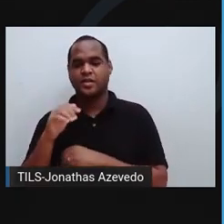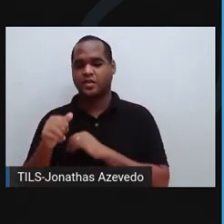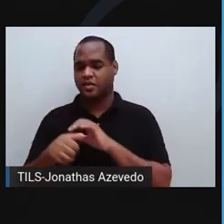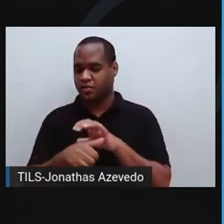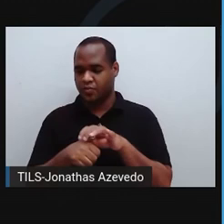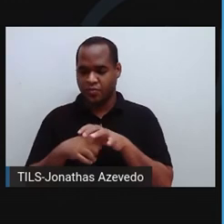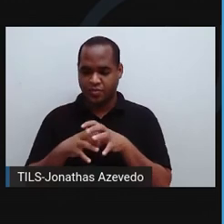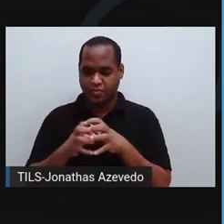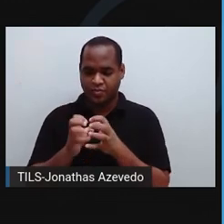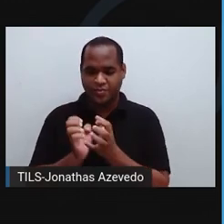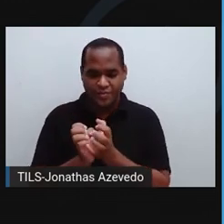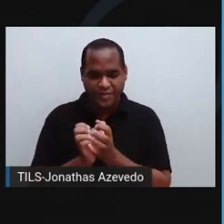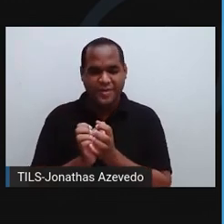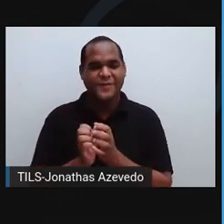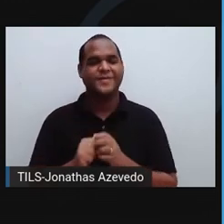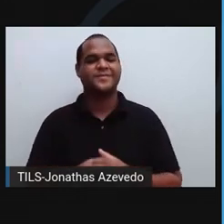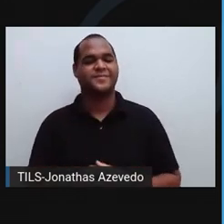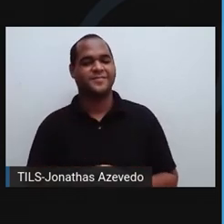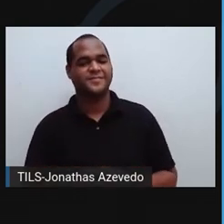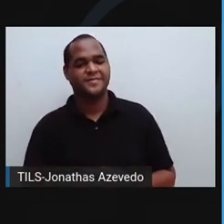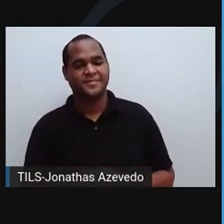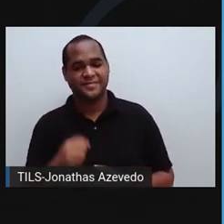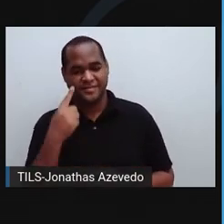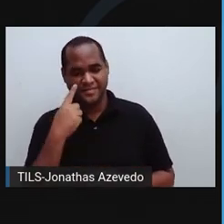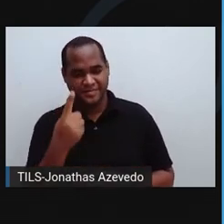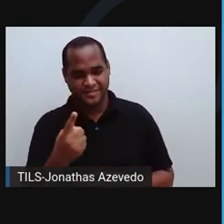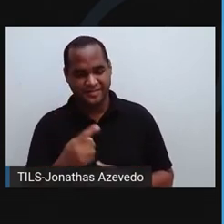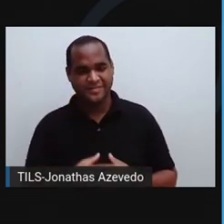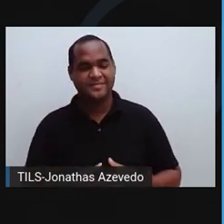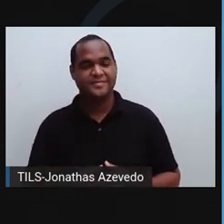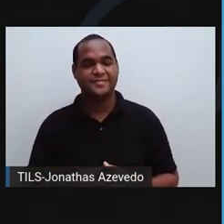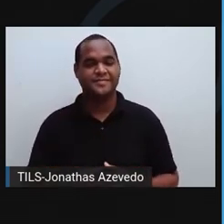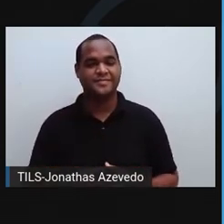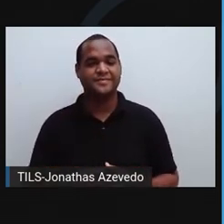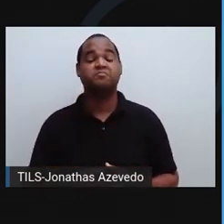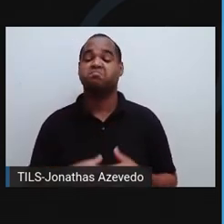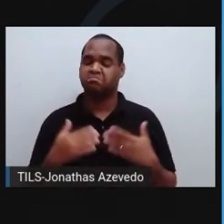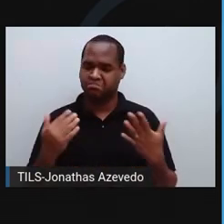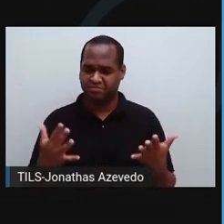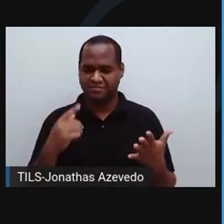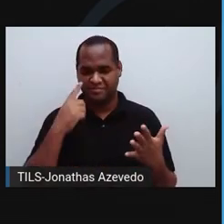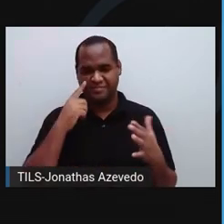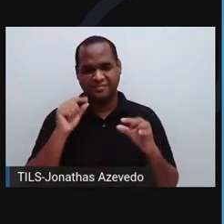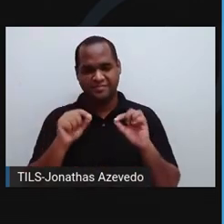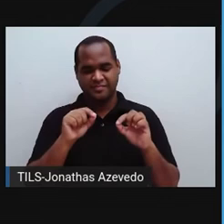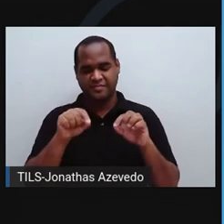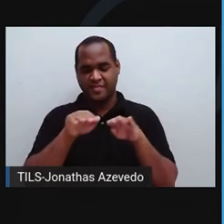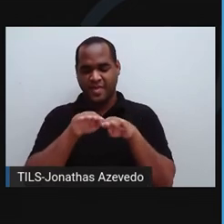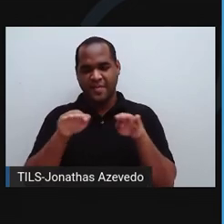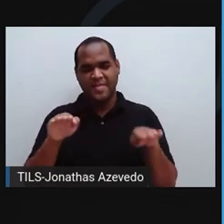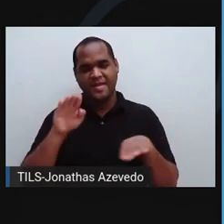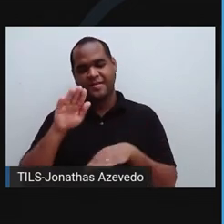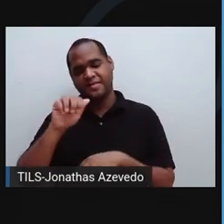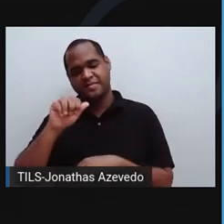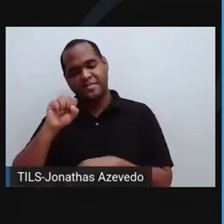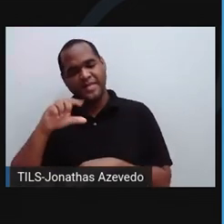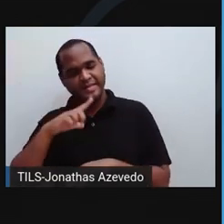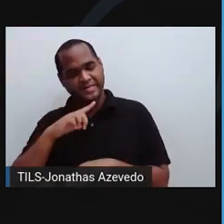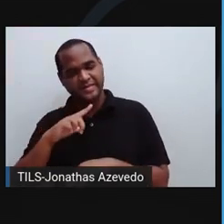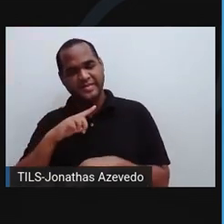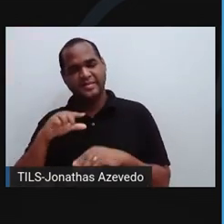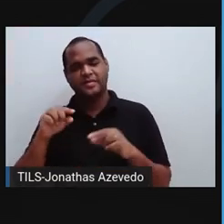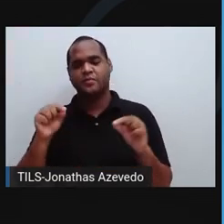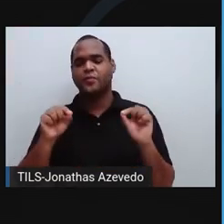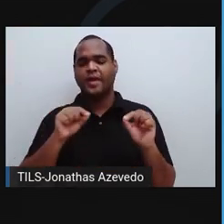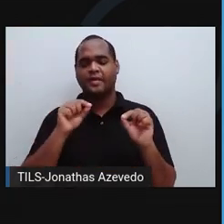é um consumidor de segunda ordem. Tá vendo aí? Ou seja, a base da cadeia alimentar é sempre uma planta, mas um mesmo